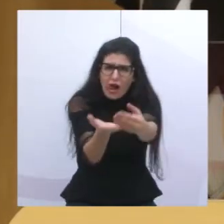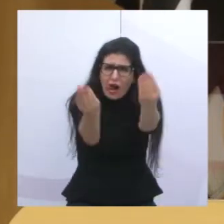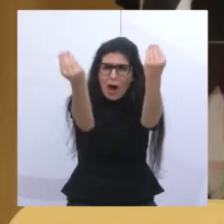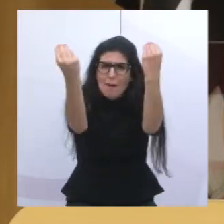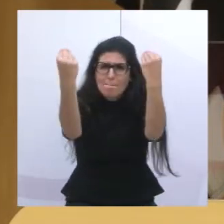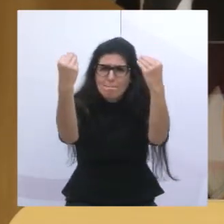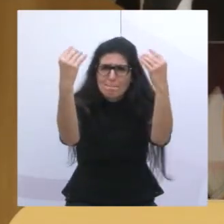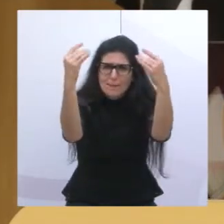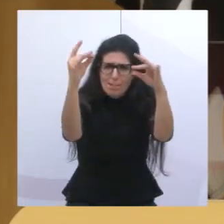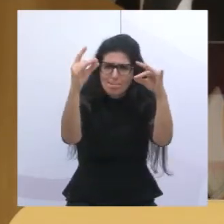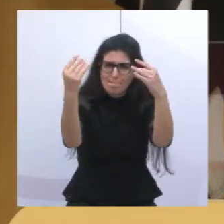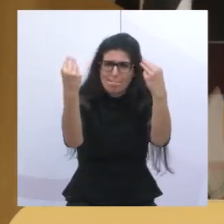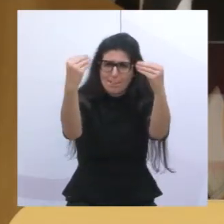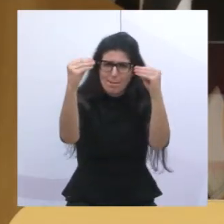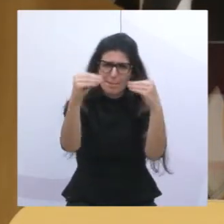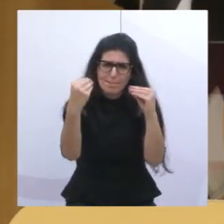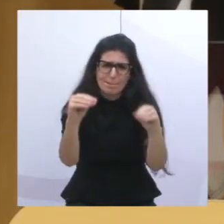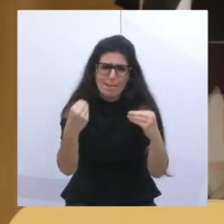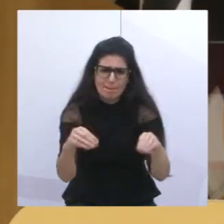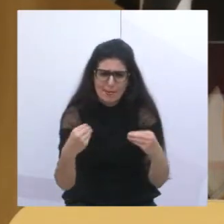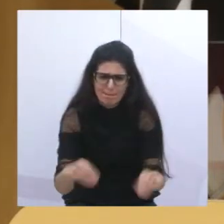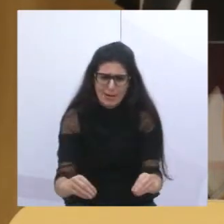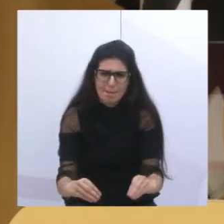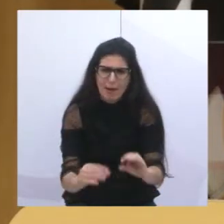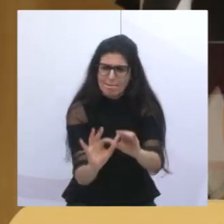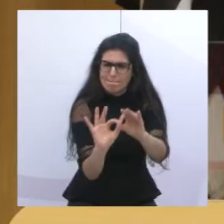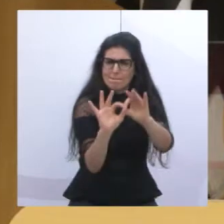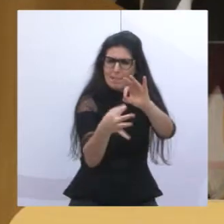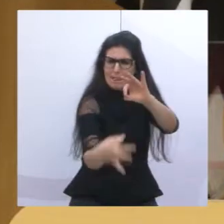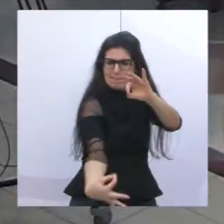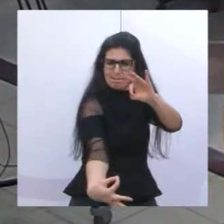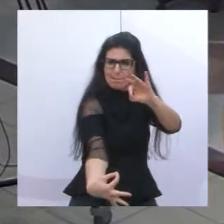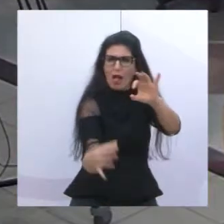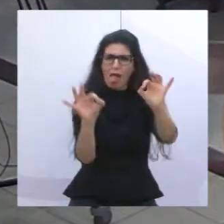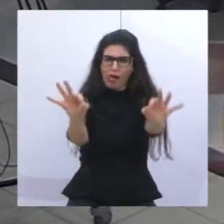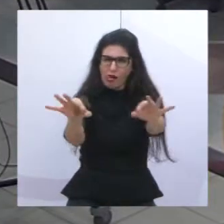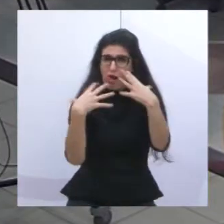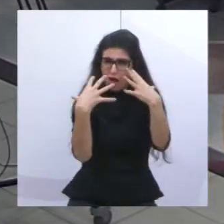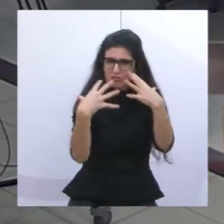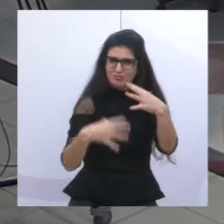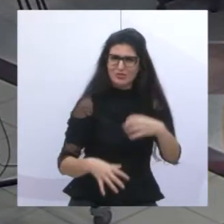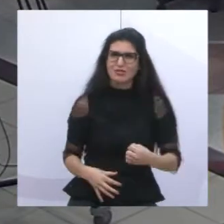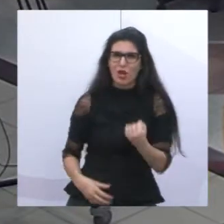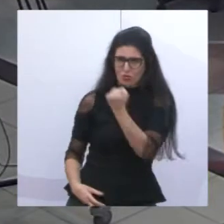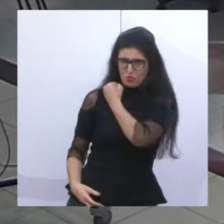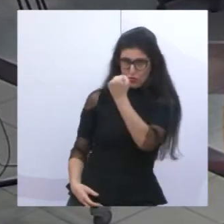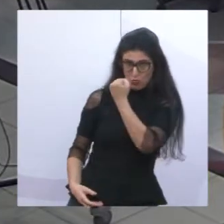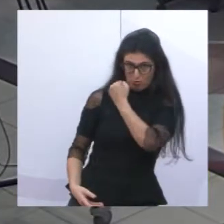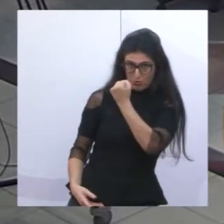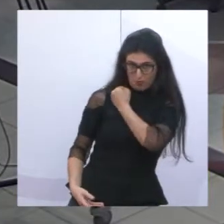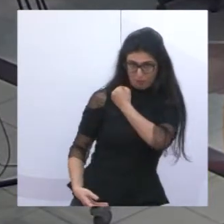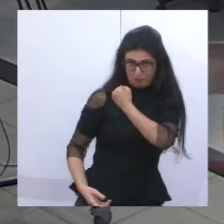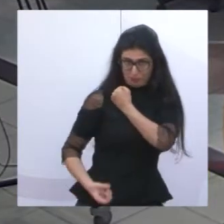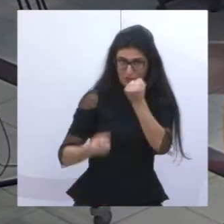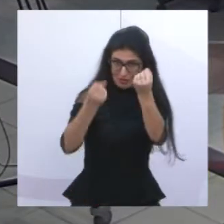está me assistindo, vocês que estão na galeria aqui, preste bem atenção nesses números que eu vou colocar aqui.